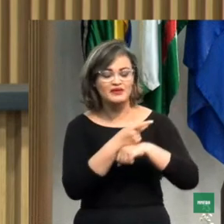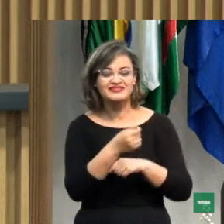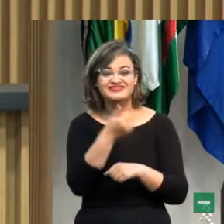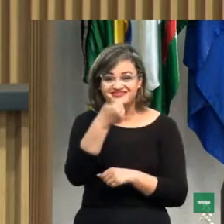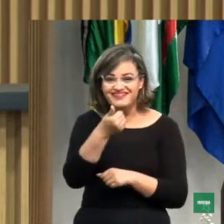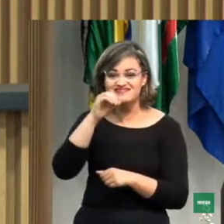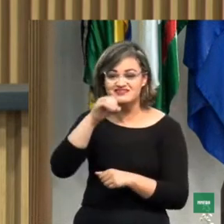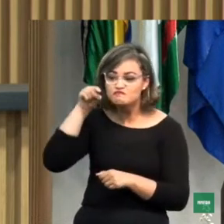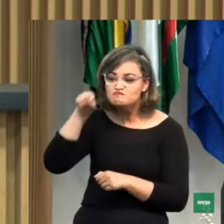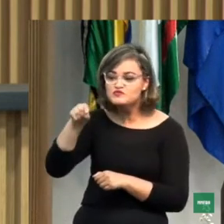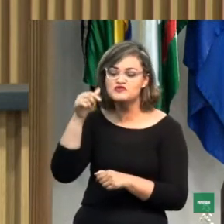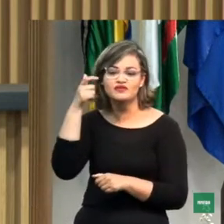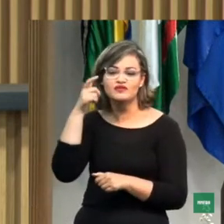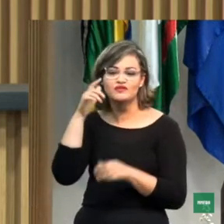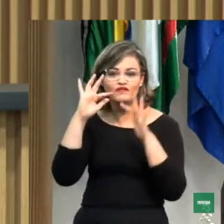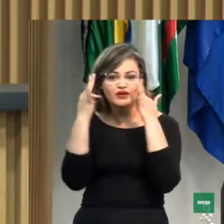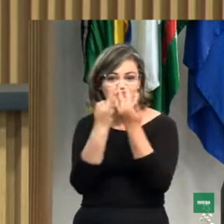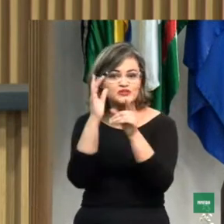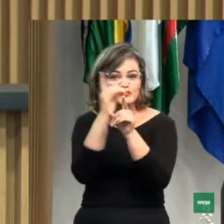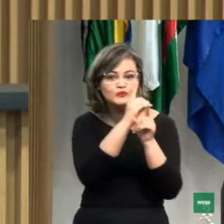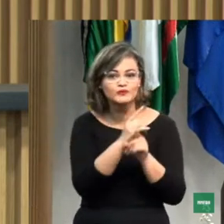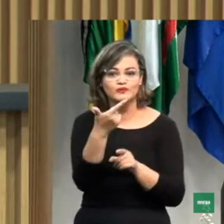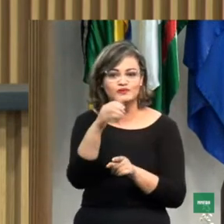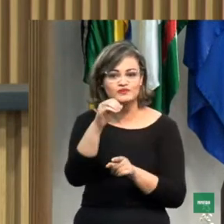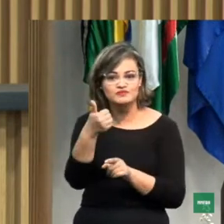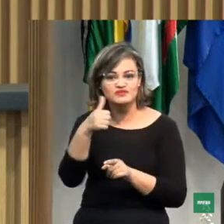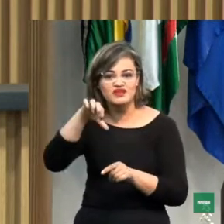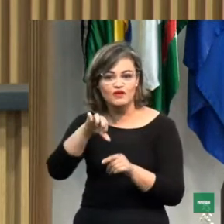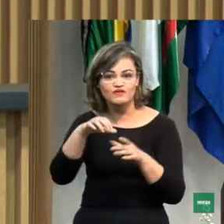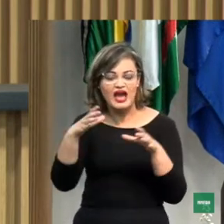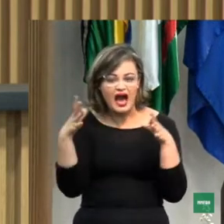em 2019, chegamos a